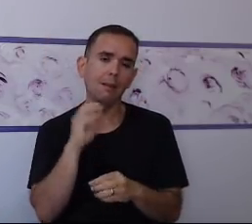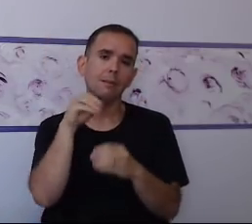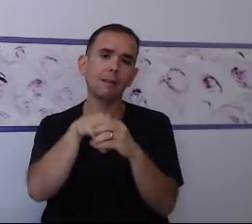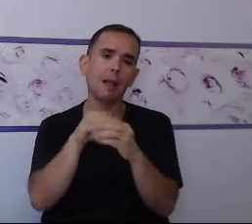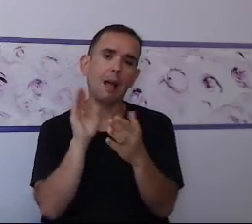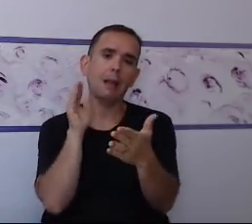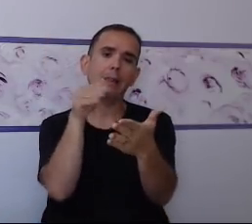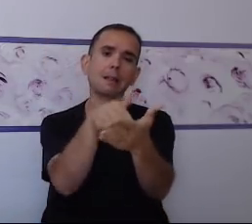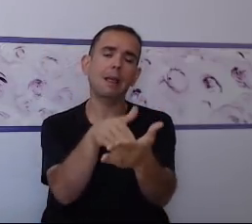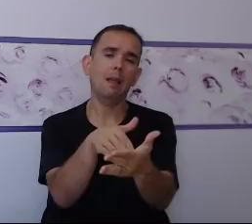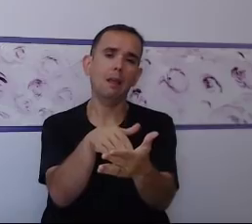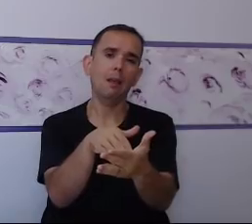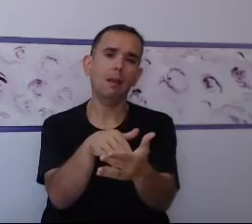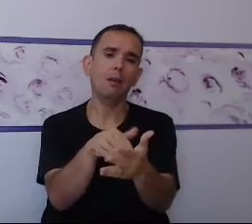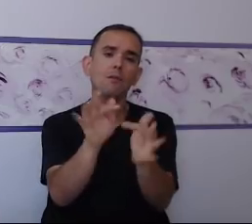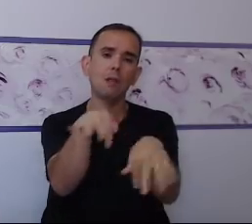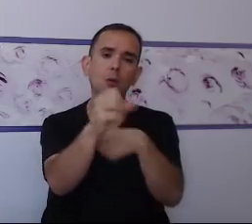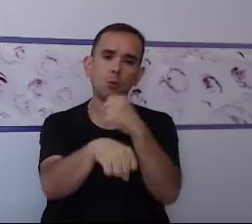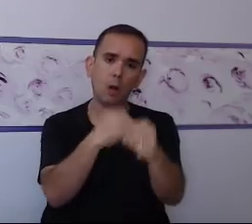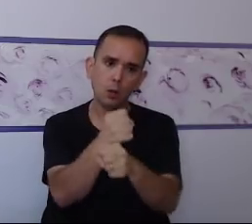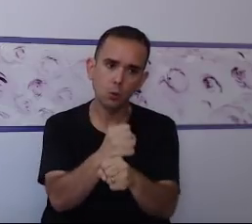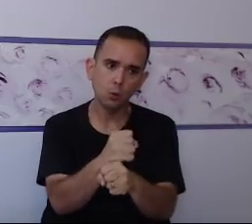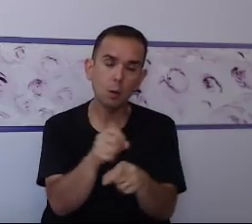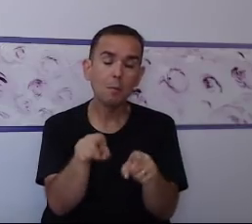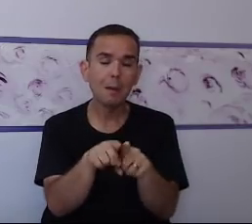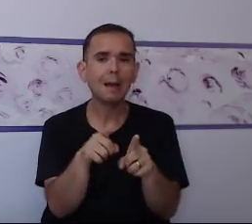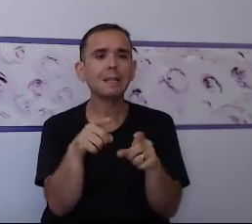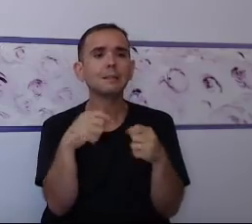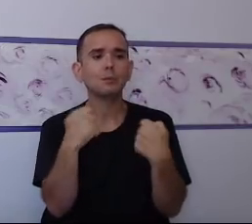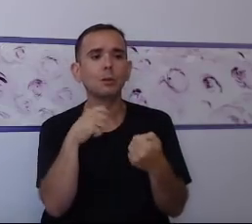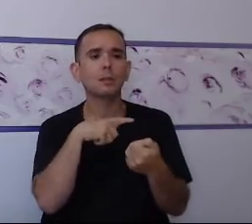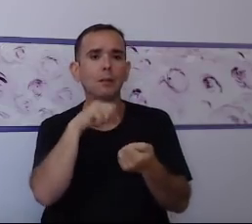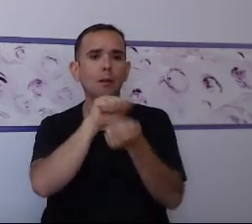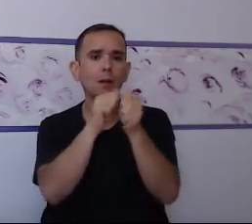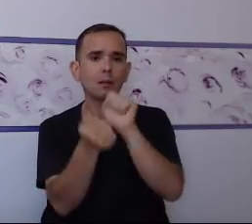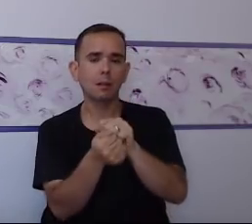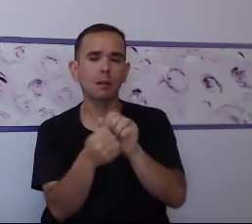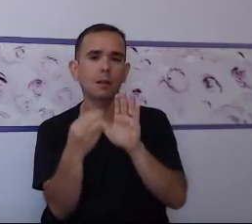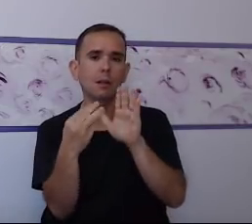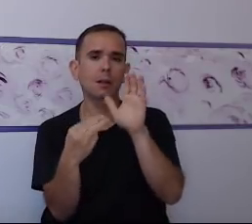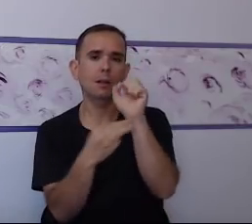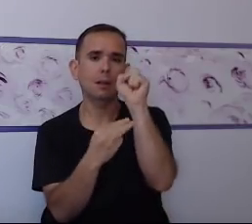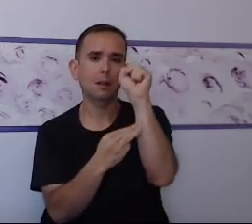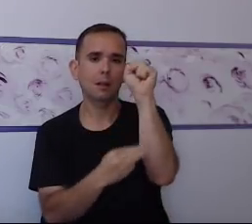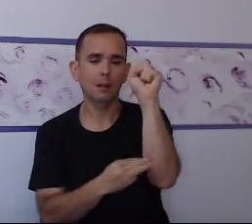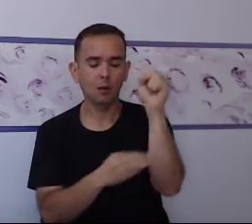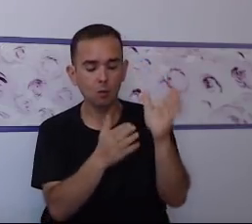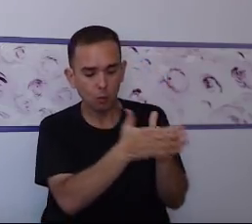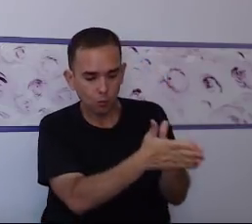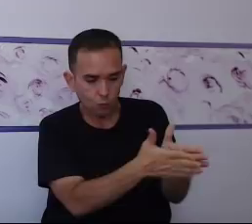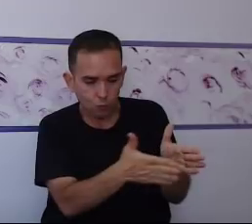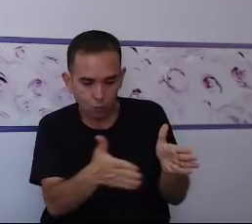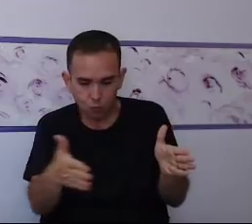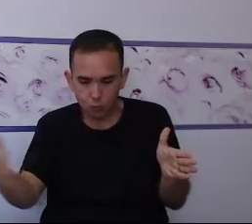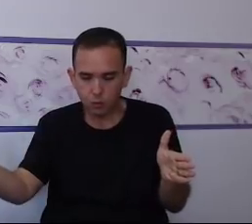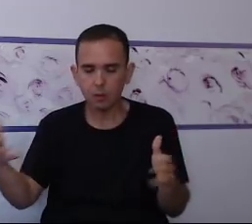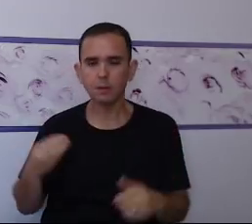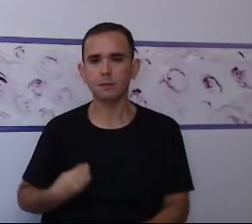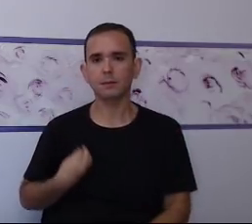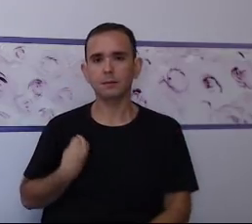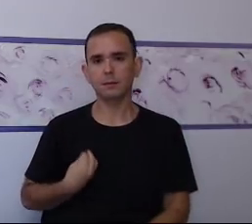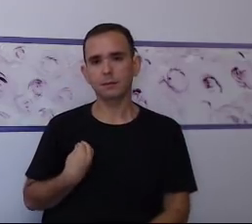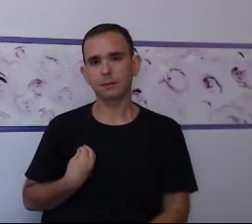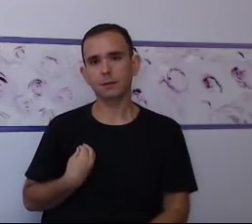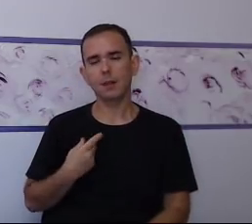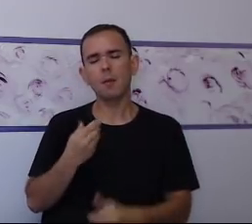até o fim do seu ano letivo, mas que teve uma alteração muscular, que apareceu no decorrer da sua vida. Então, ele